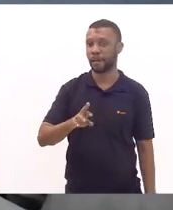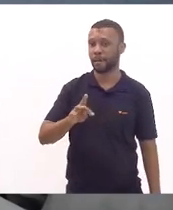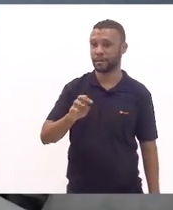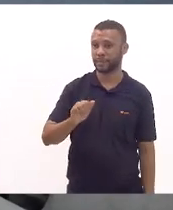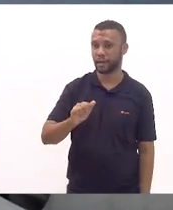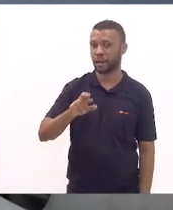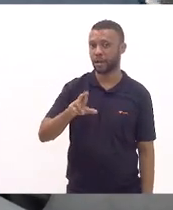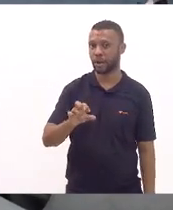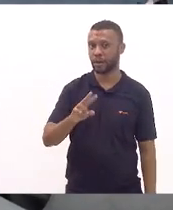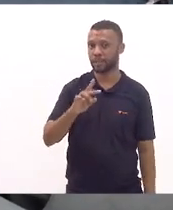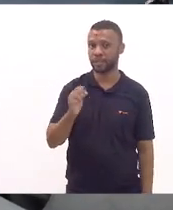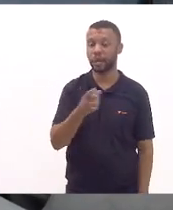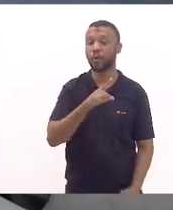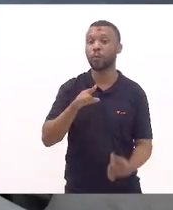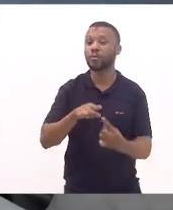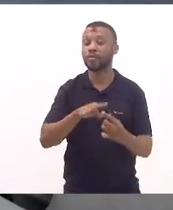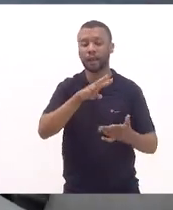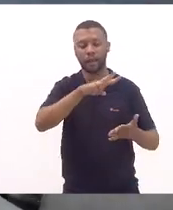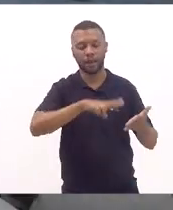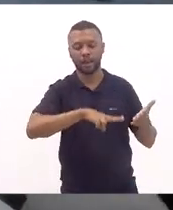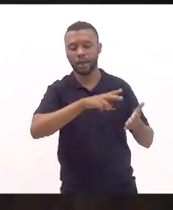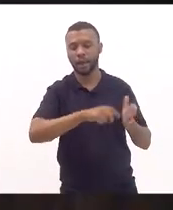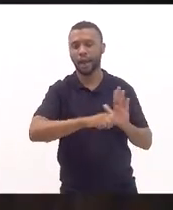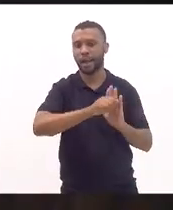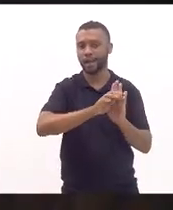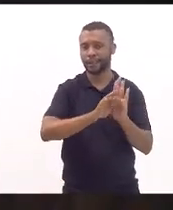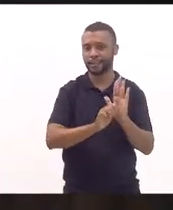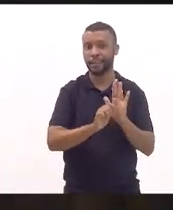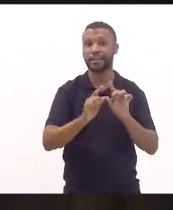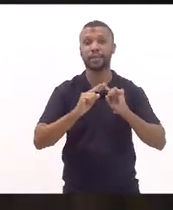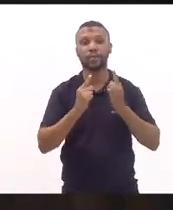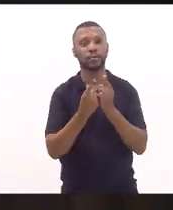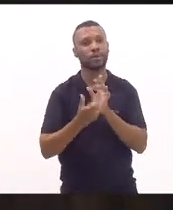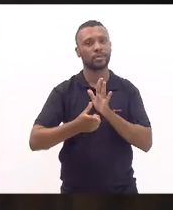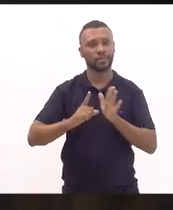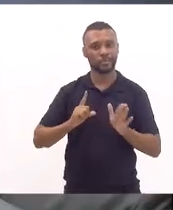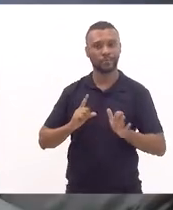a fazer a leitura da ata da sessão anterior.